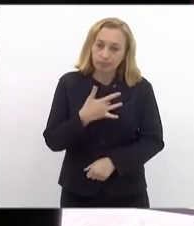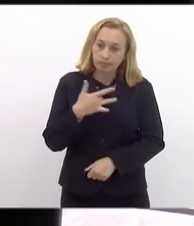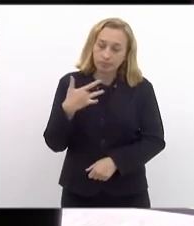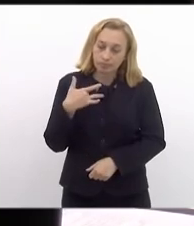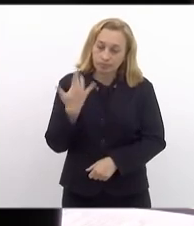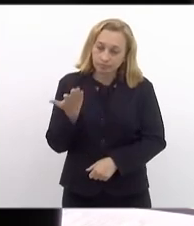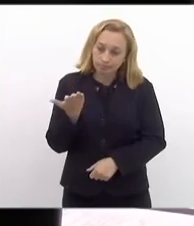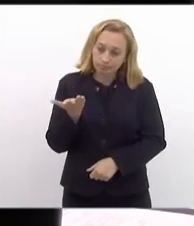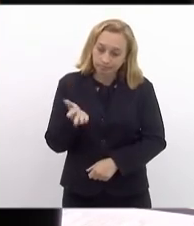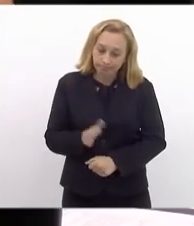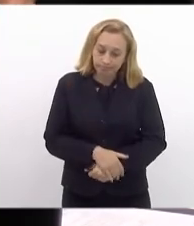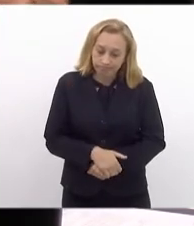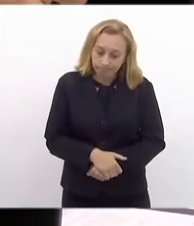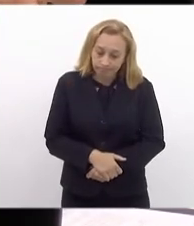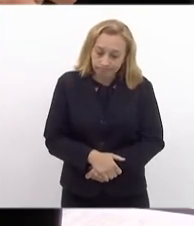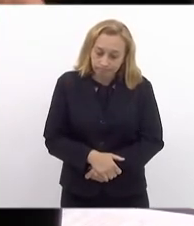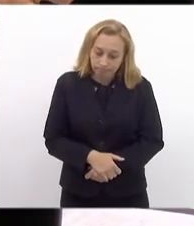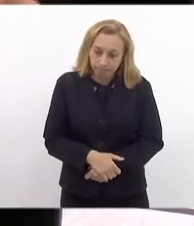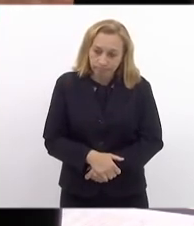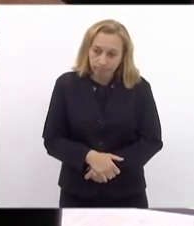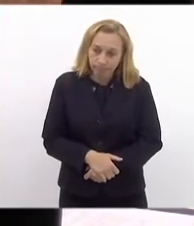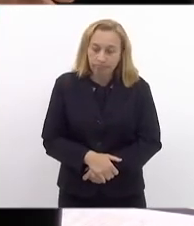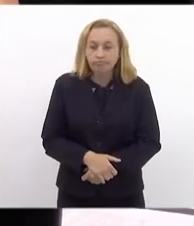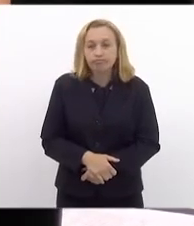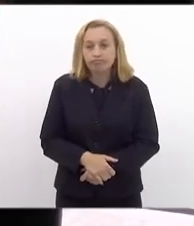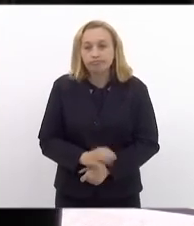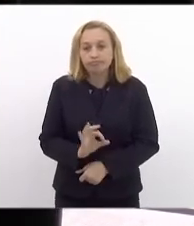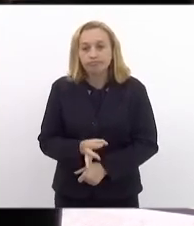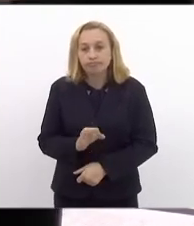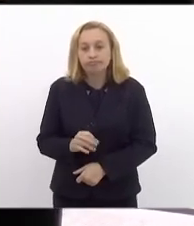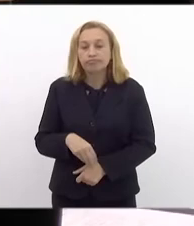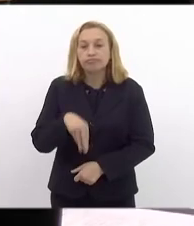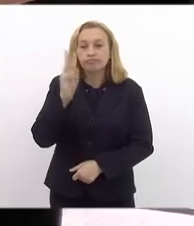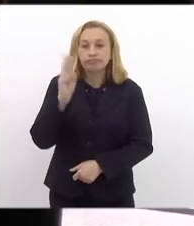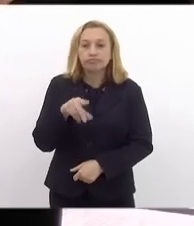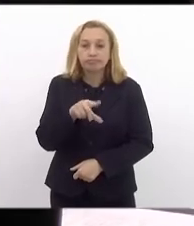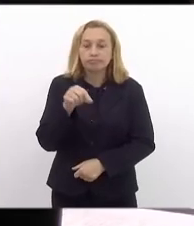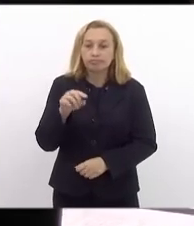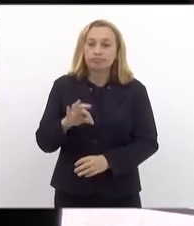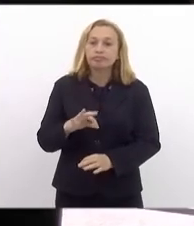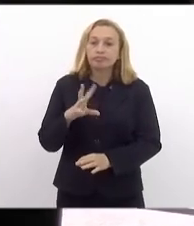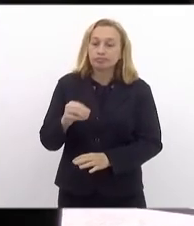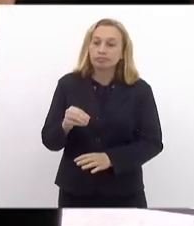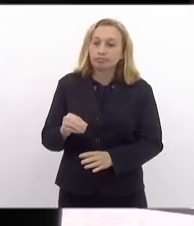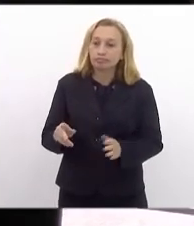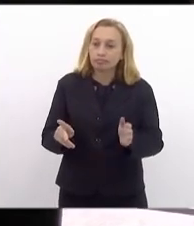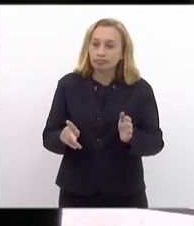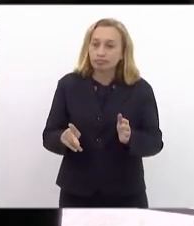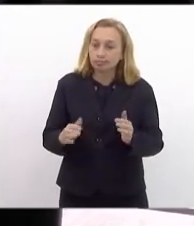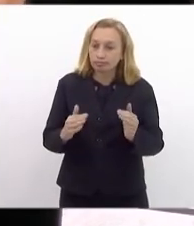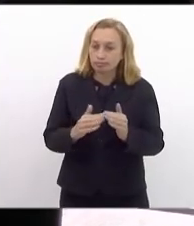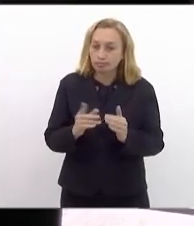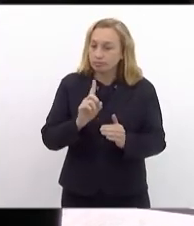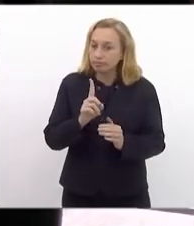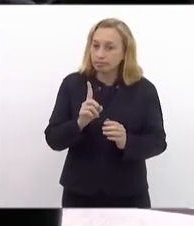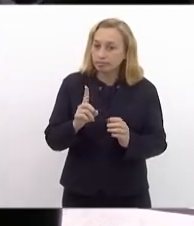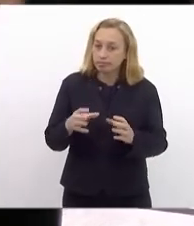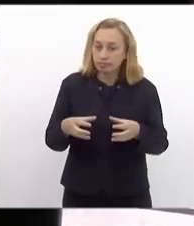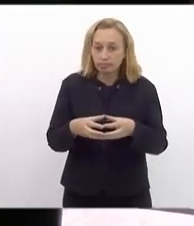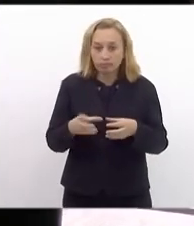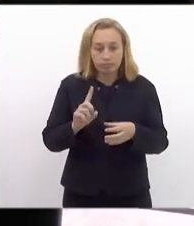eu vou aqui evidentemente quem decide tudo na casa não é comissão é o plenário